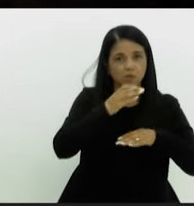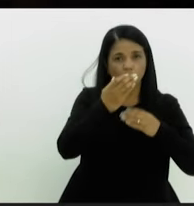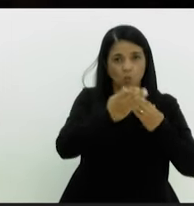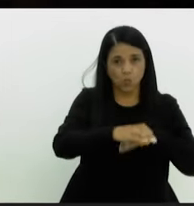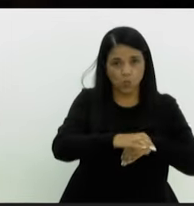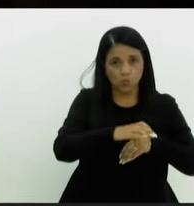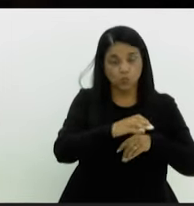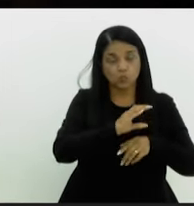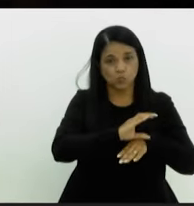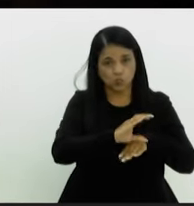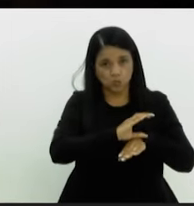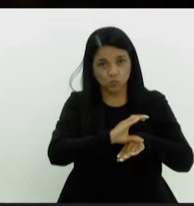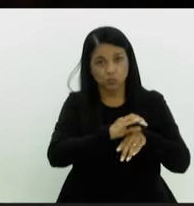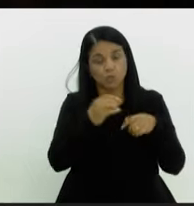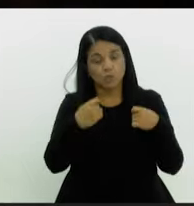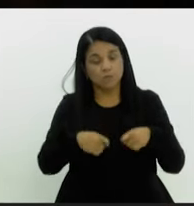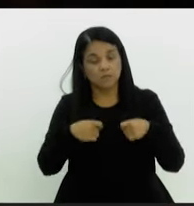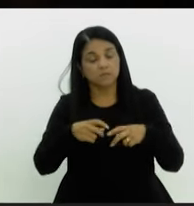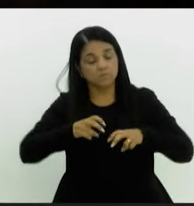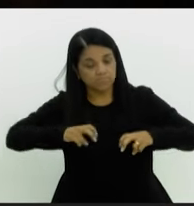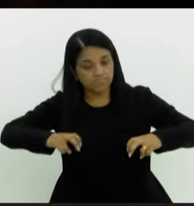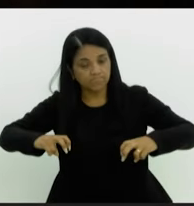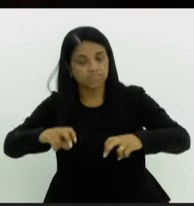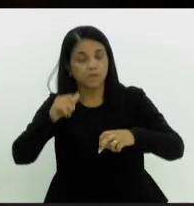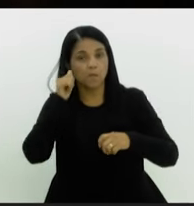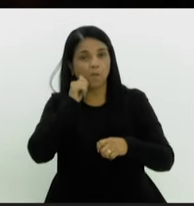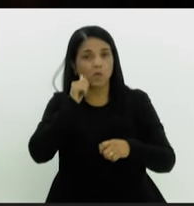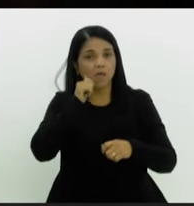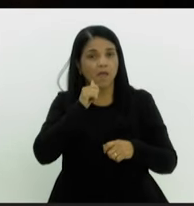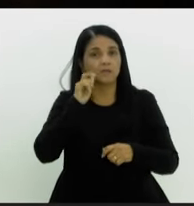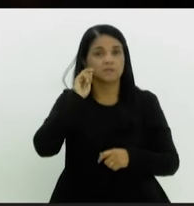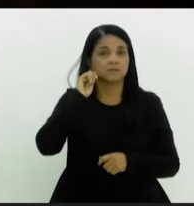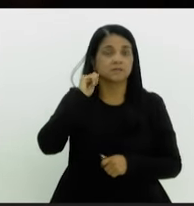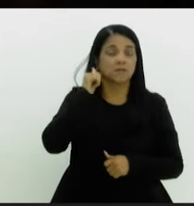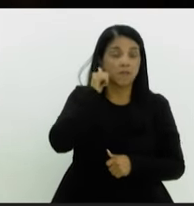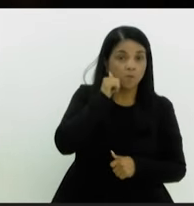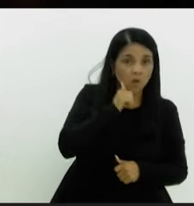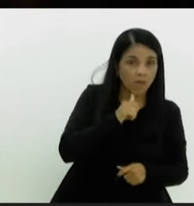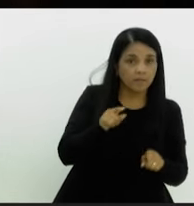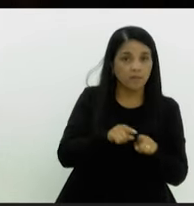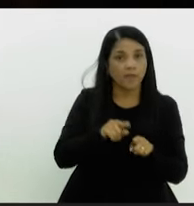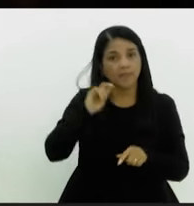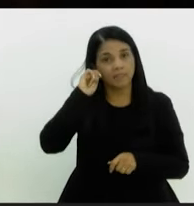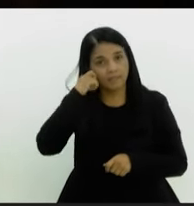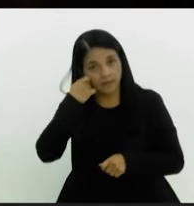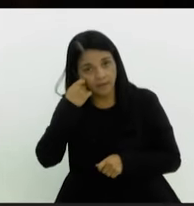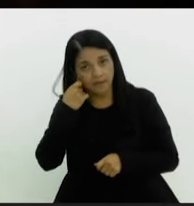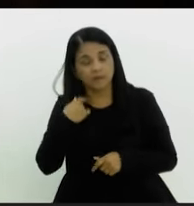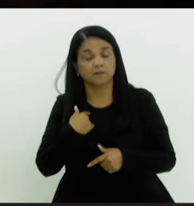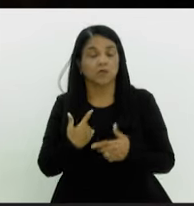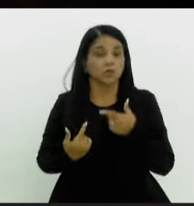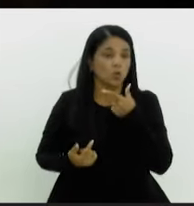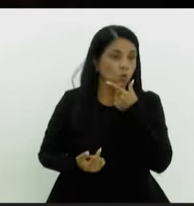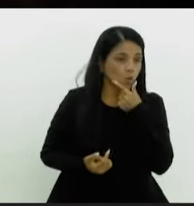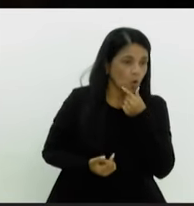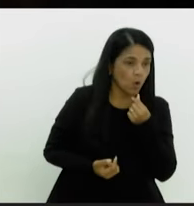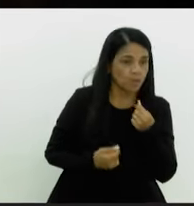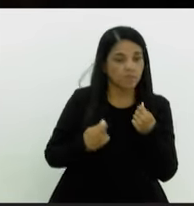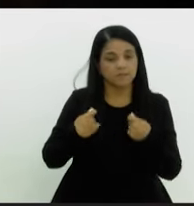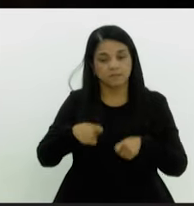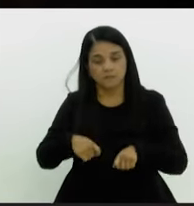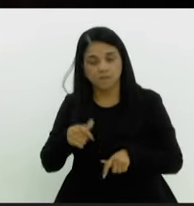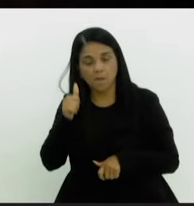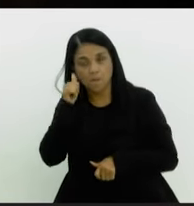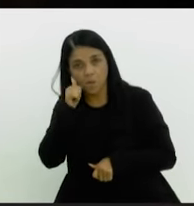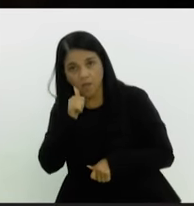na mesa e pessoas negras nas mesas é paridade se tem um homem tem que ter uma mulher tem que